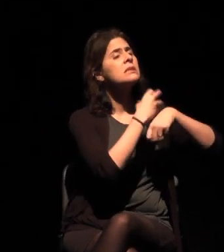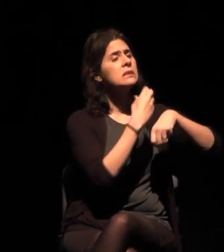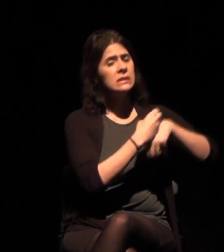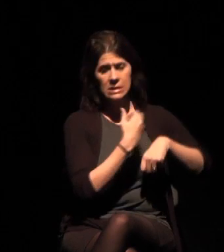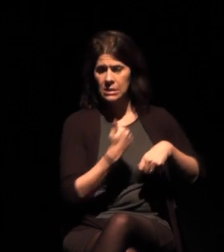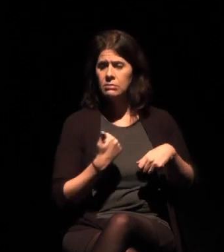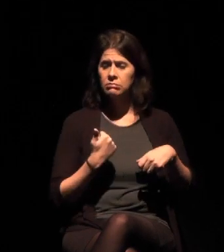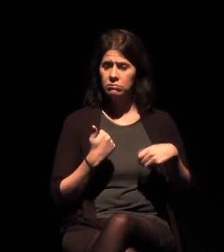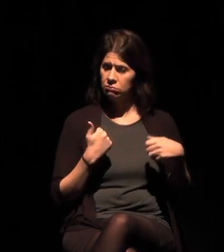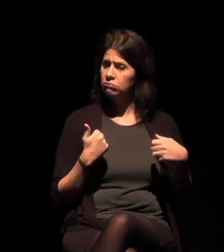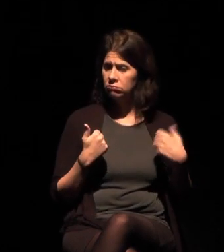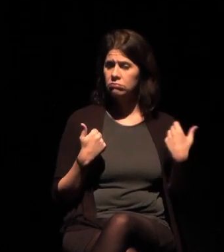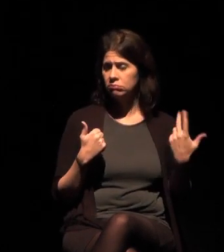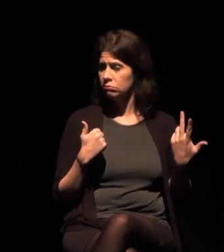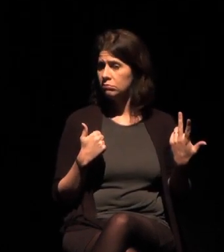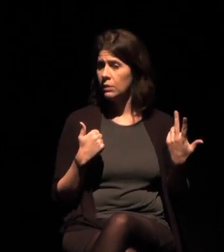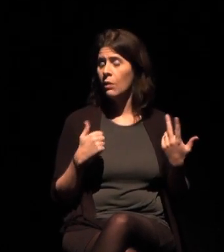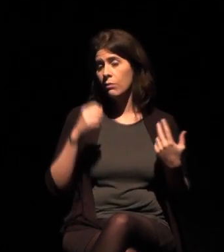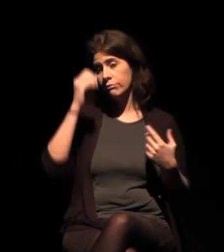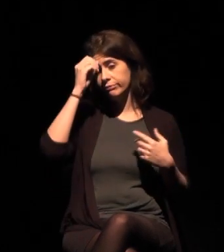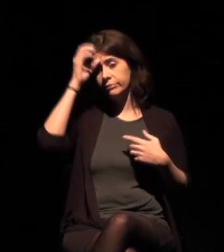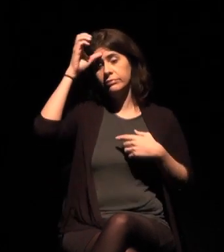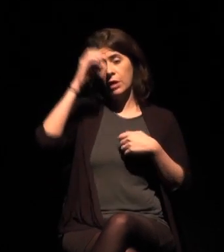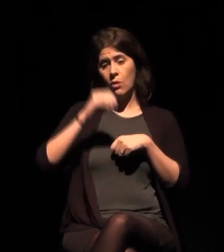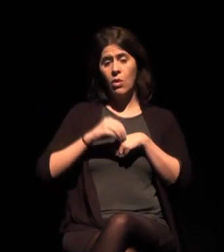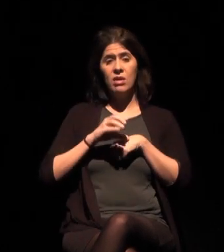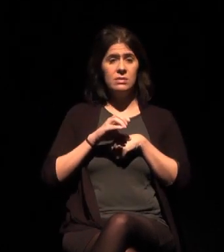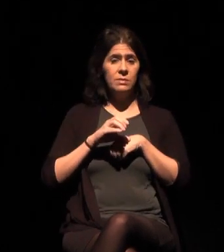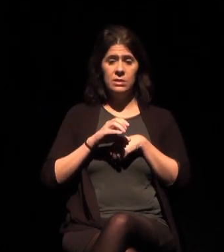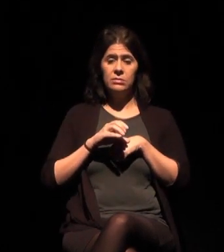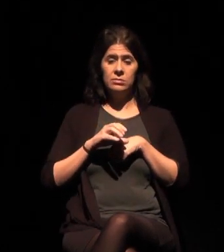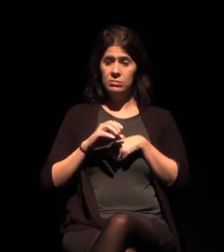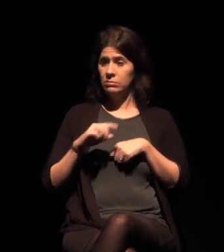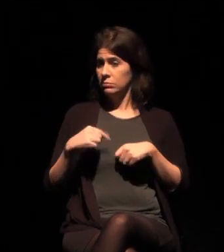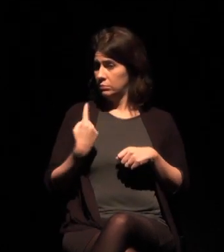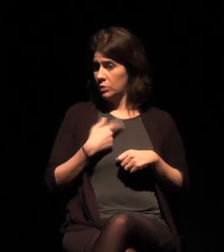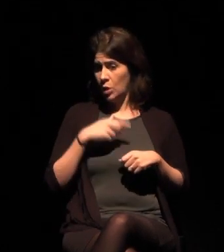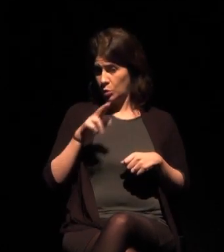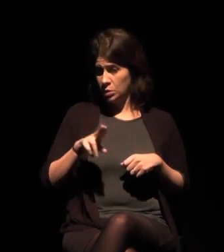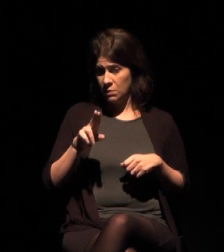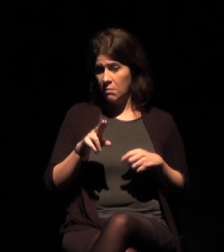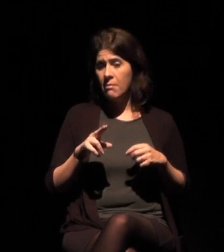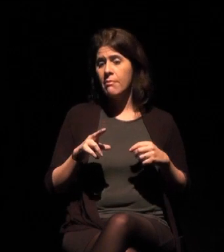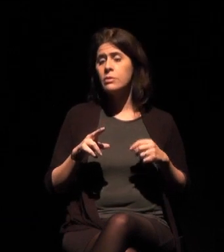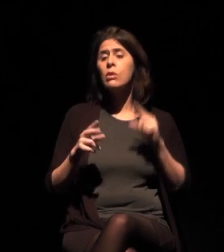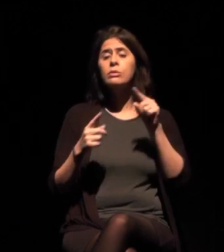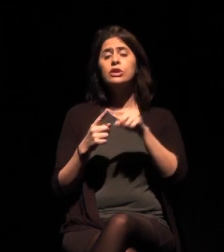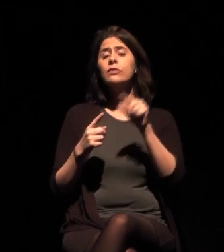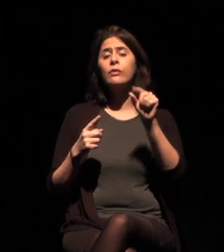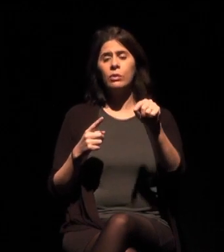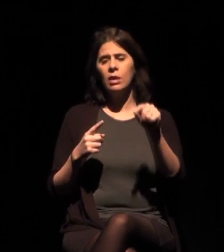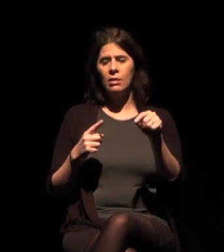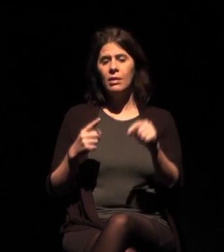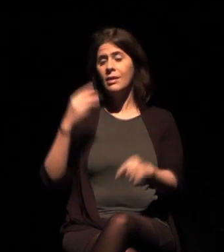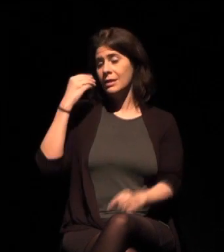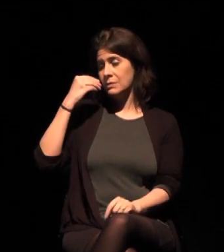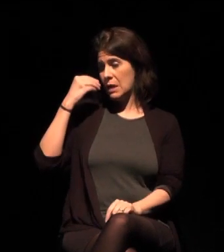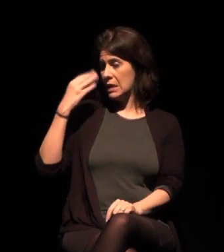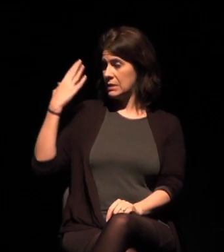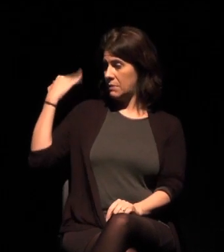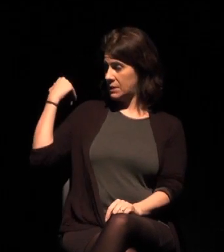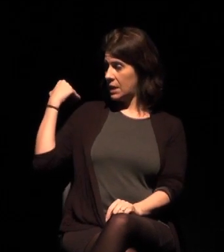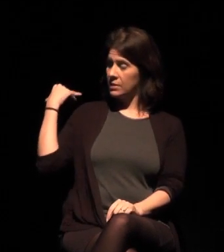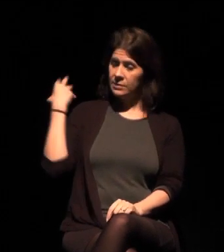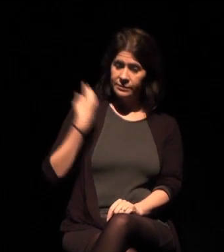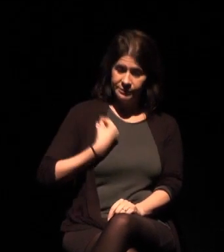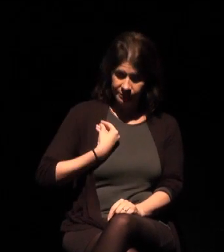então o conhecimento é que nós usamos serve para quê para incorporar a experiência passada para